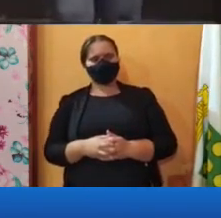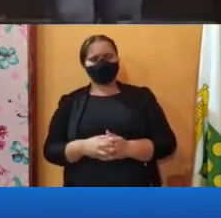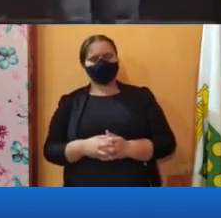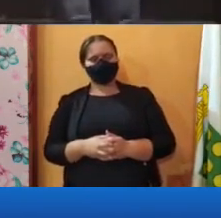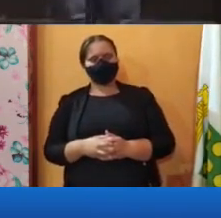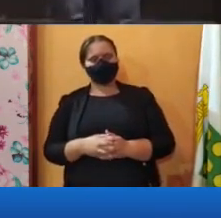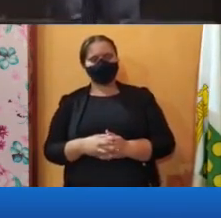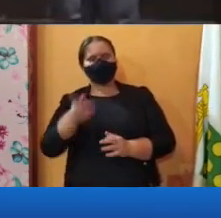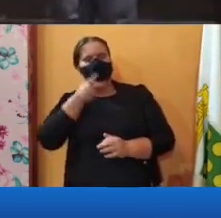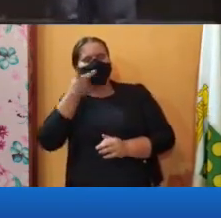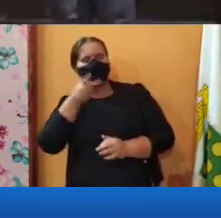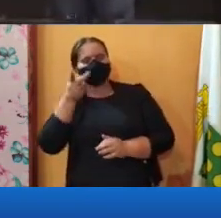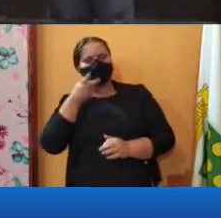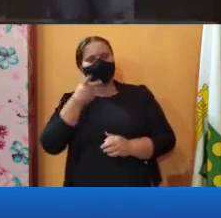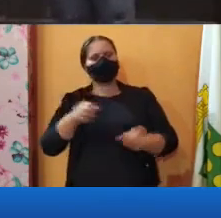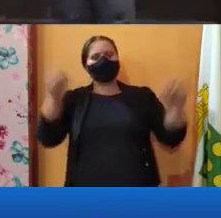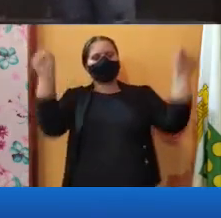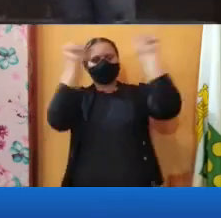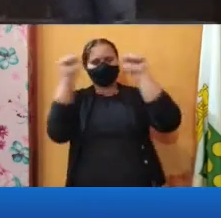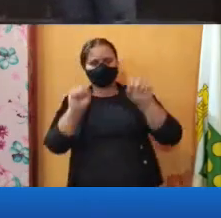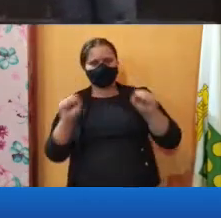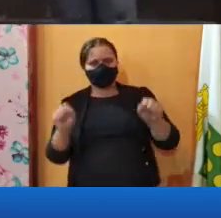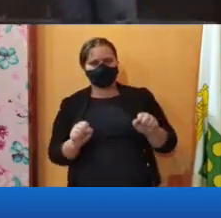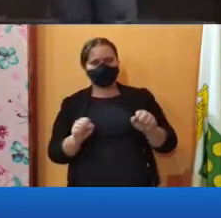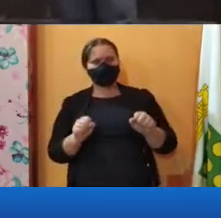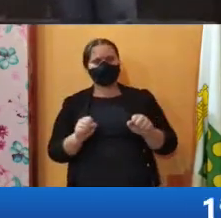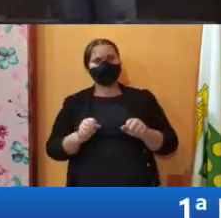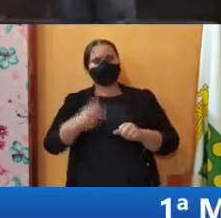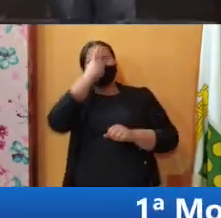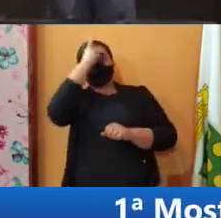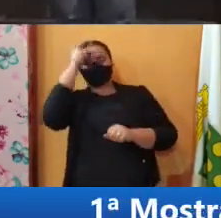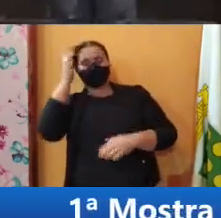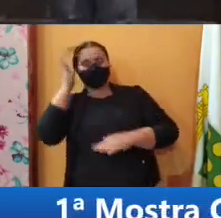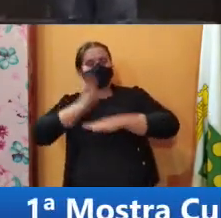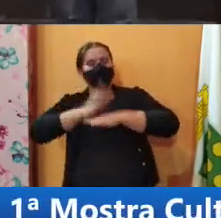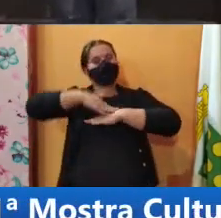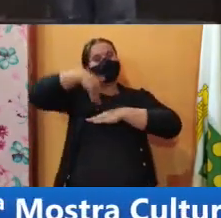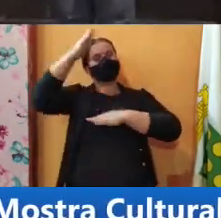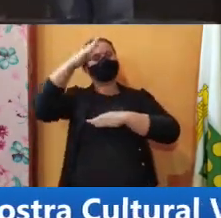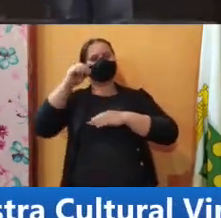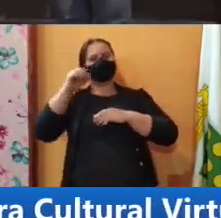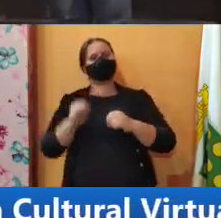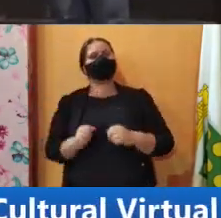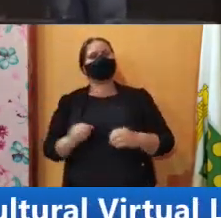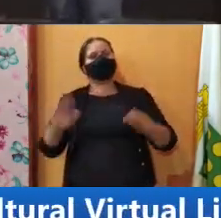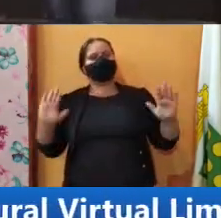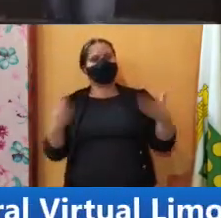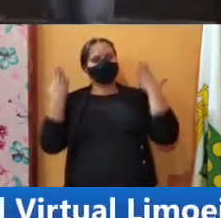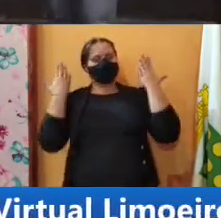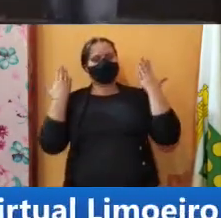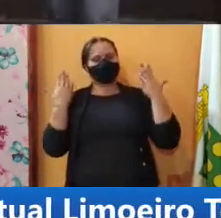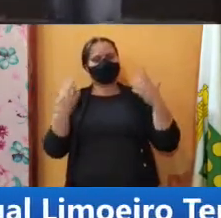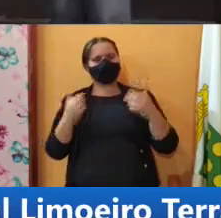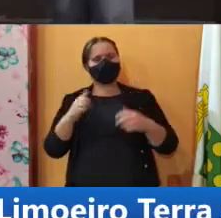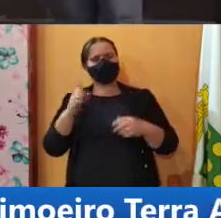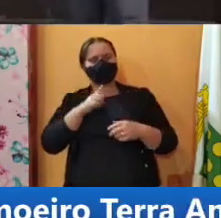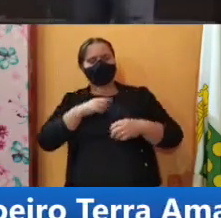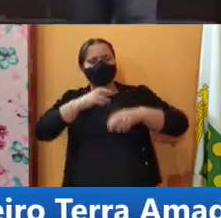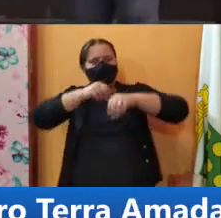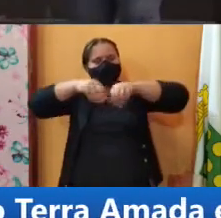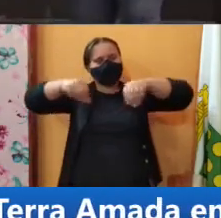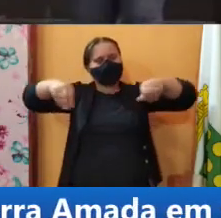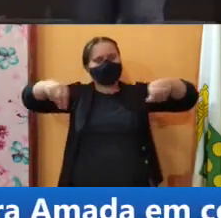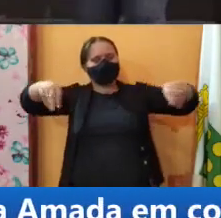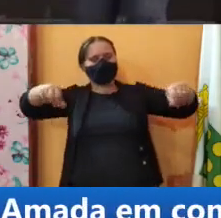E ele diz assim: os artistas são as pessoas mais motivadas e corajosas sobre a face da